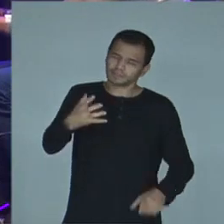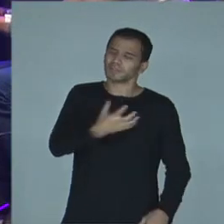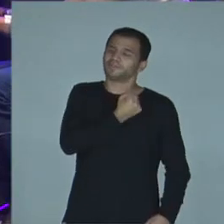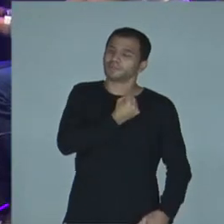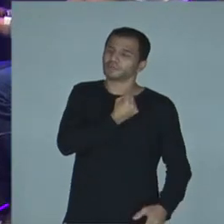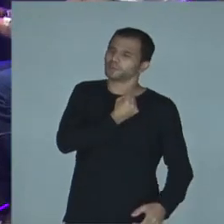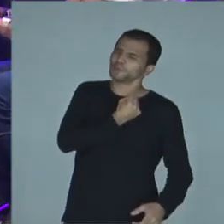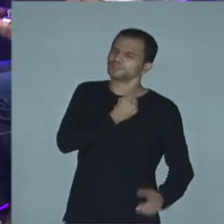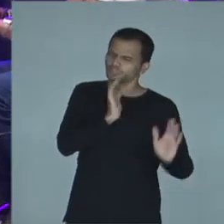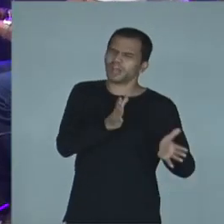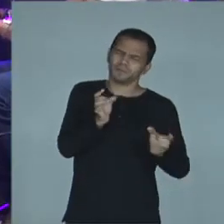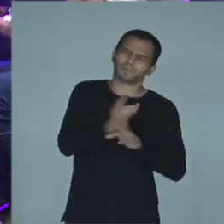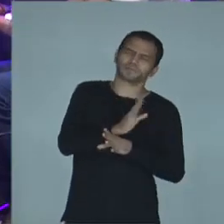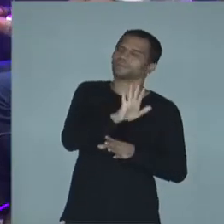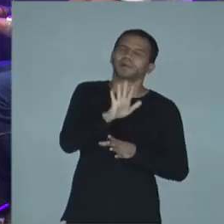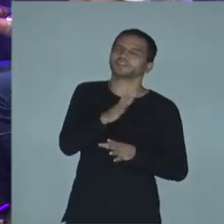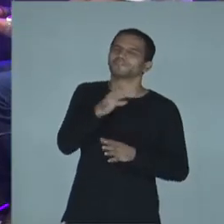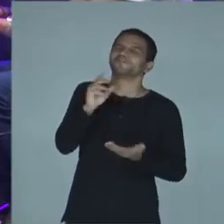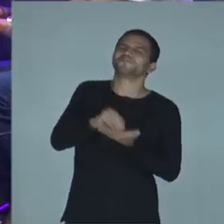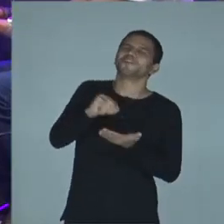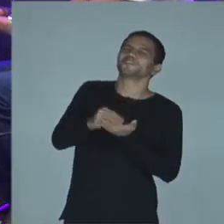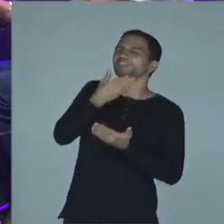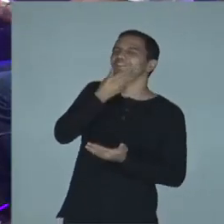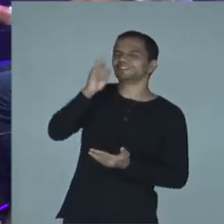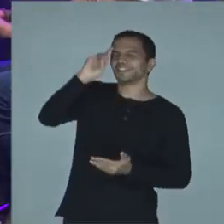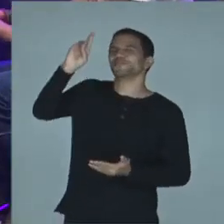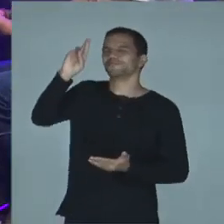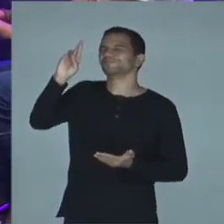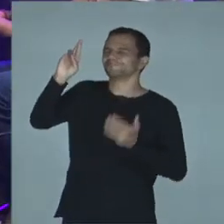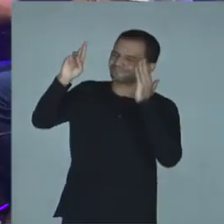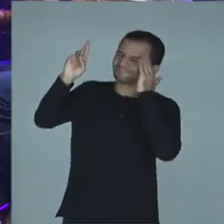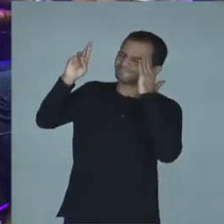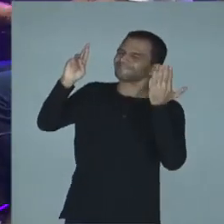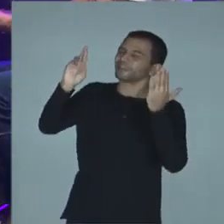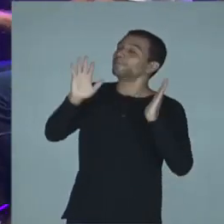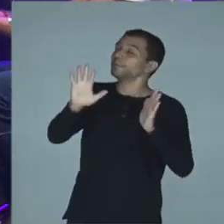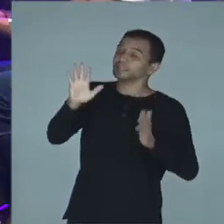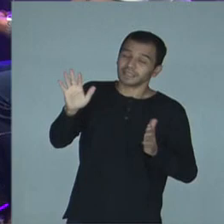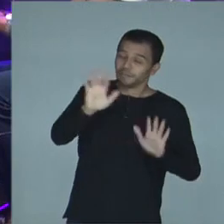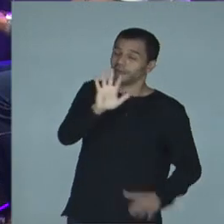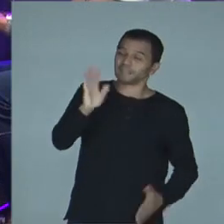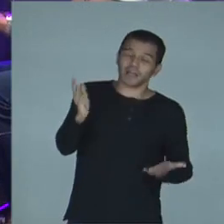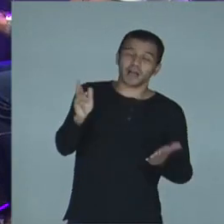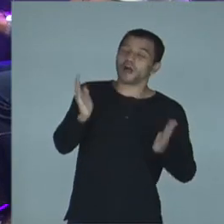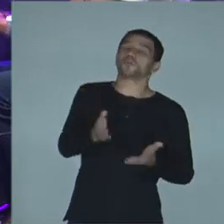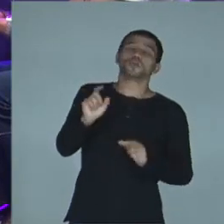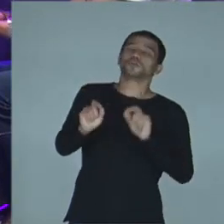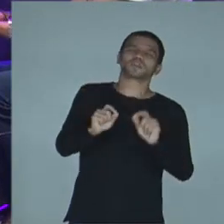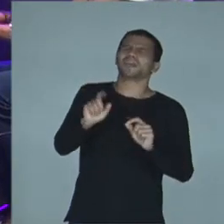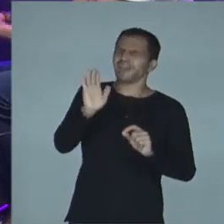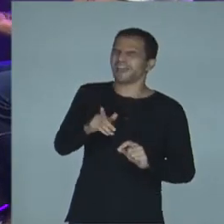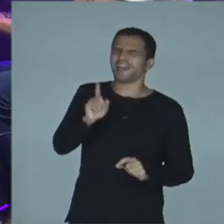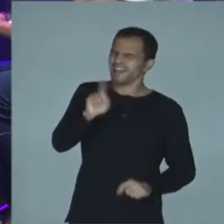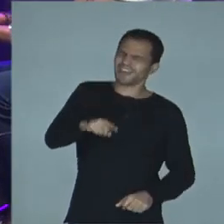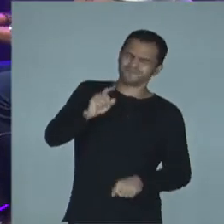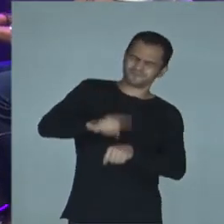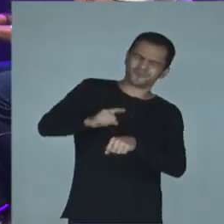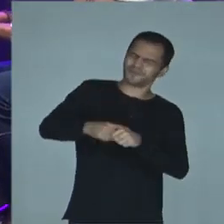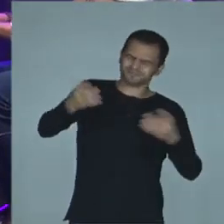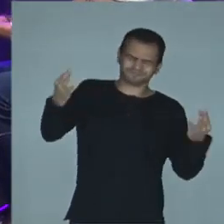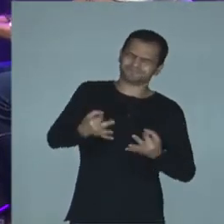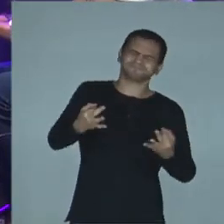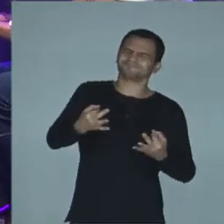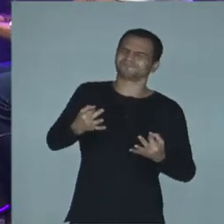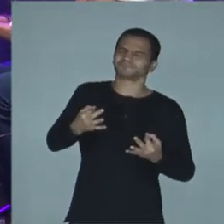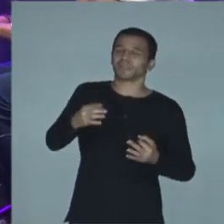talvez até tivessem recebido mas não como o senhor e agora Deus é o tempo favorável muitos podem